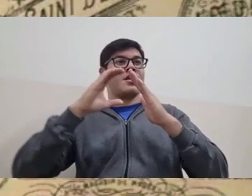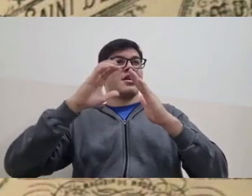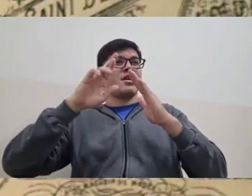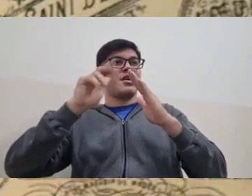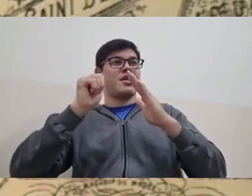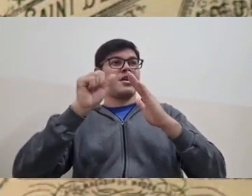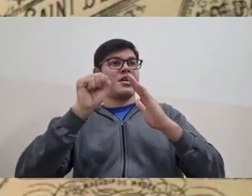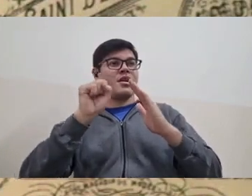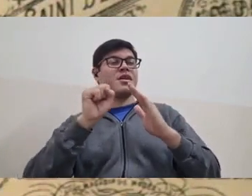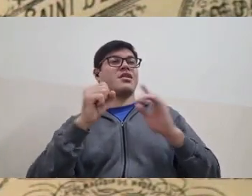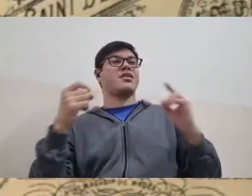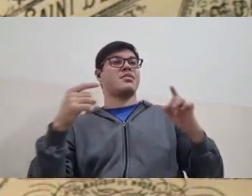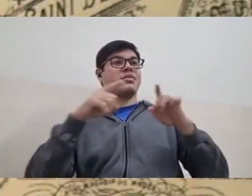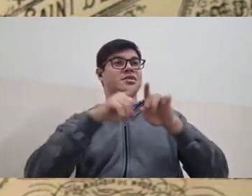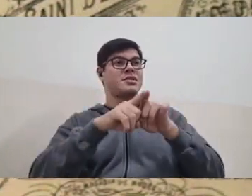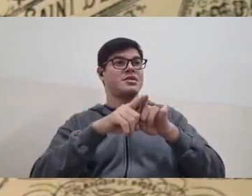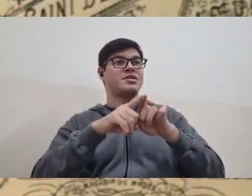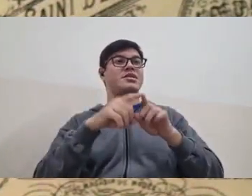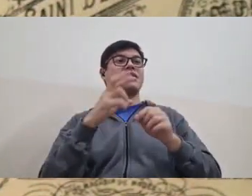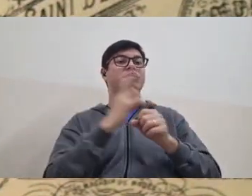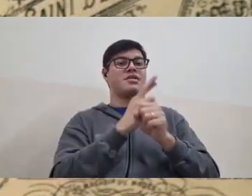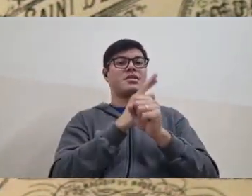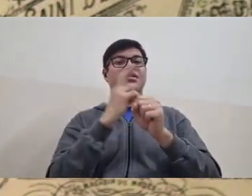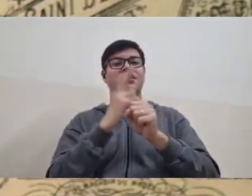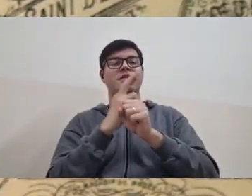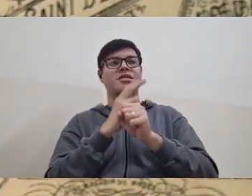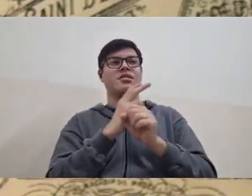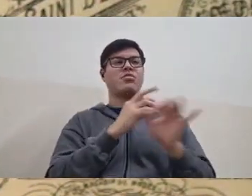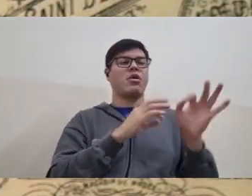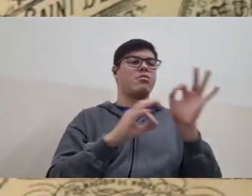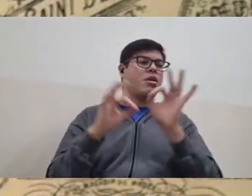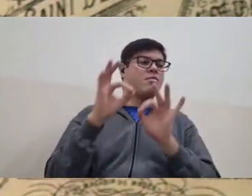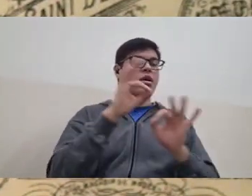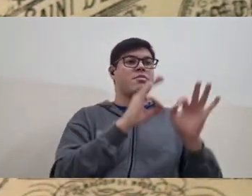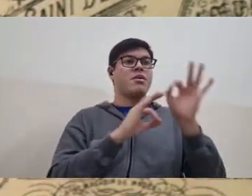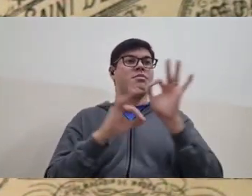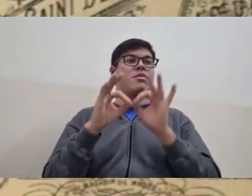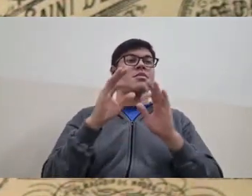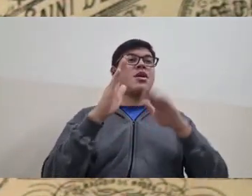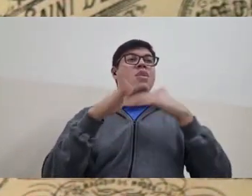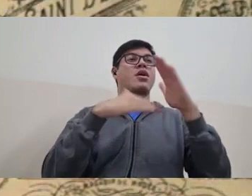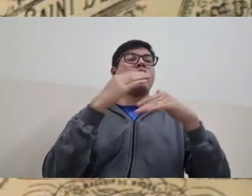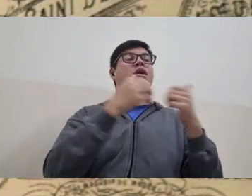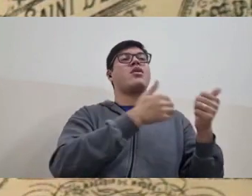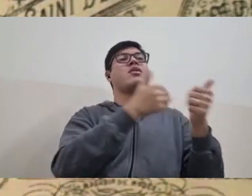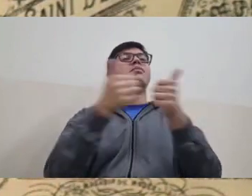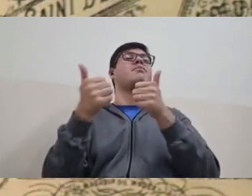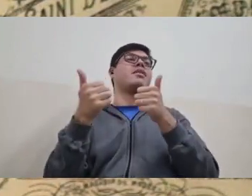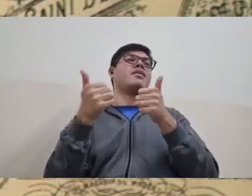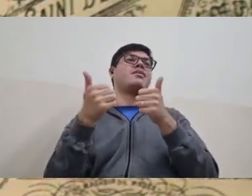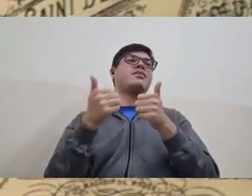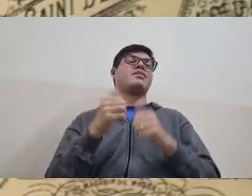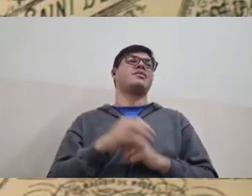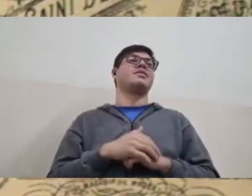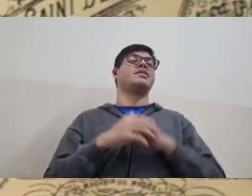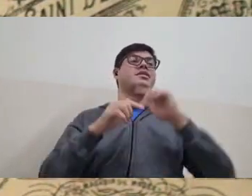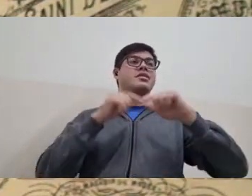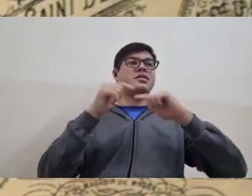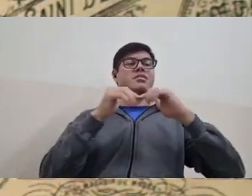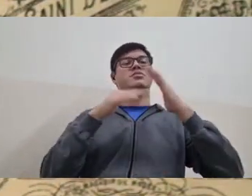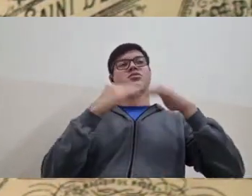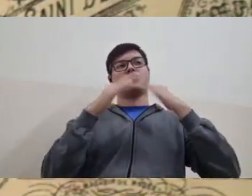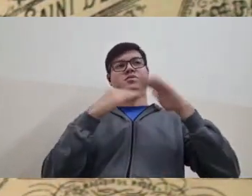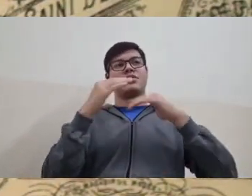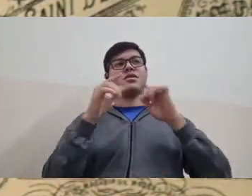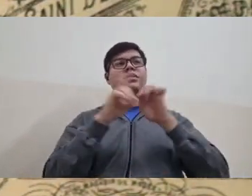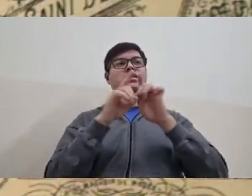graças ao Finisa. E isso vai trazer uma melhor qualidade no trabalho ali,